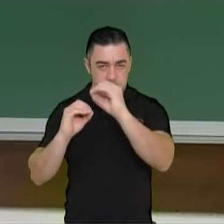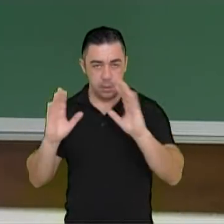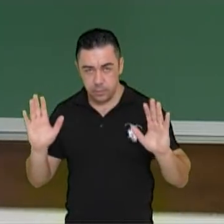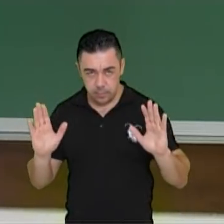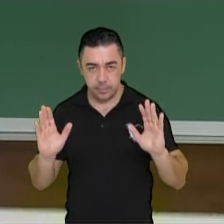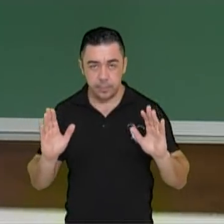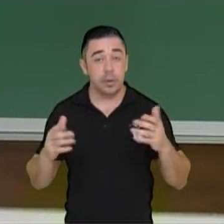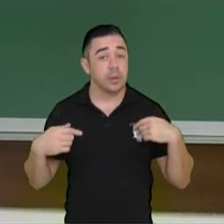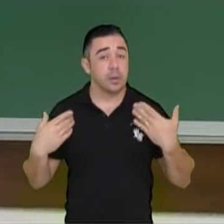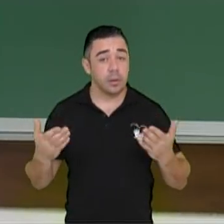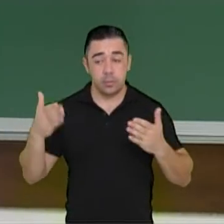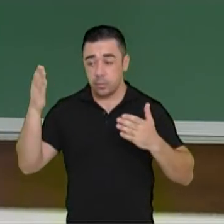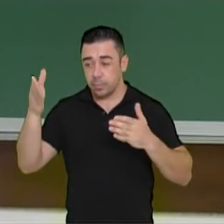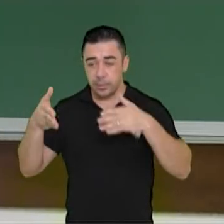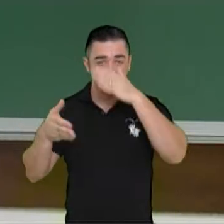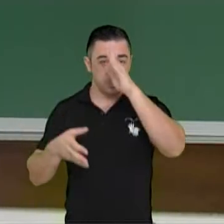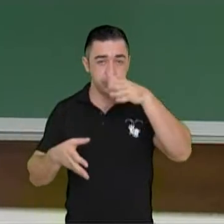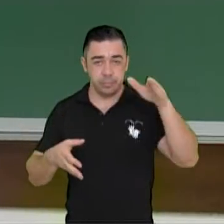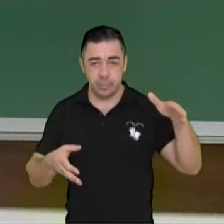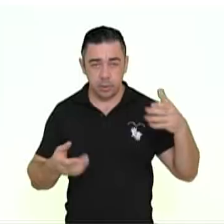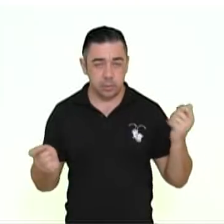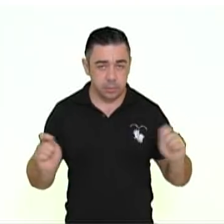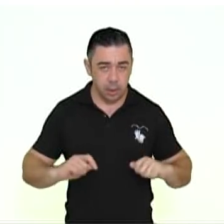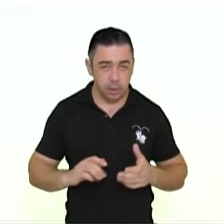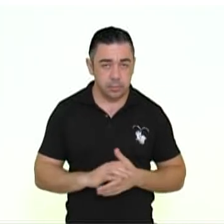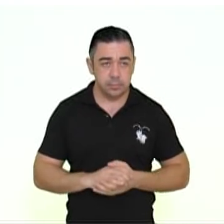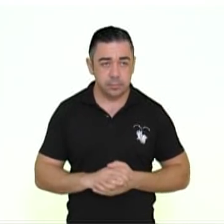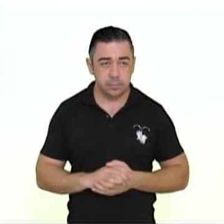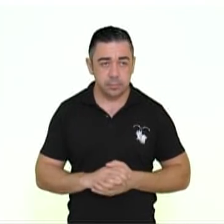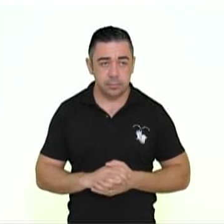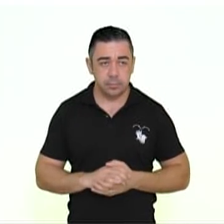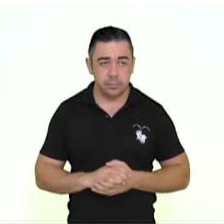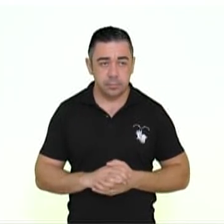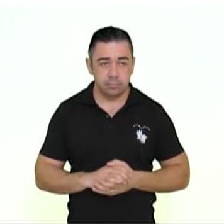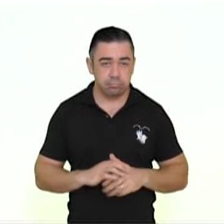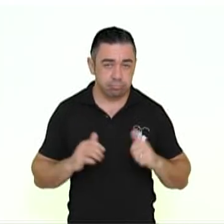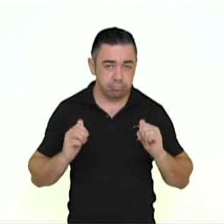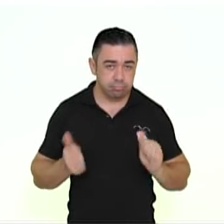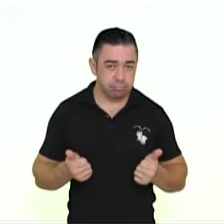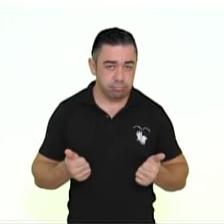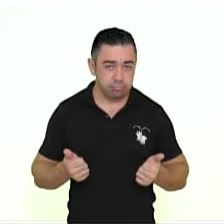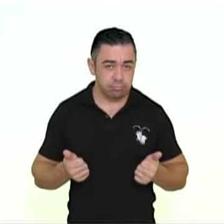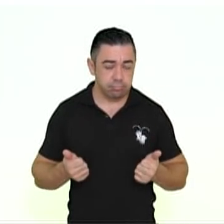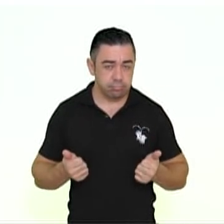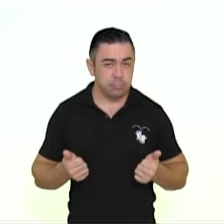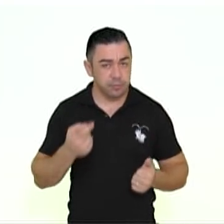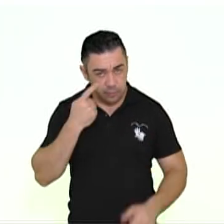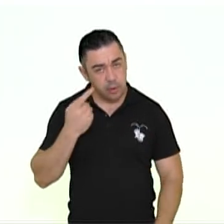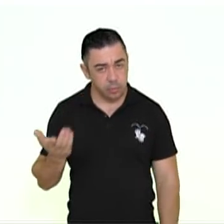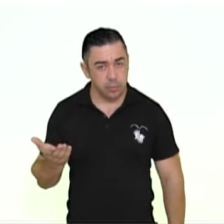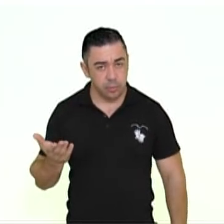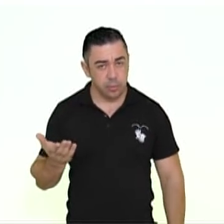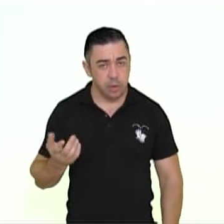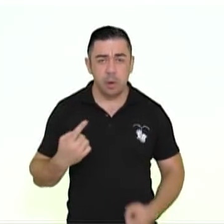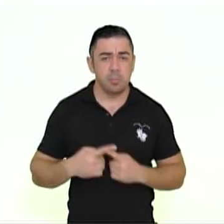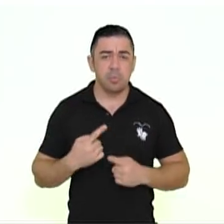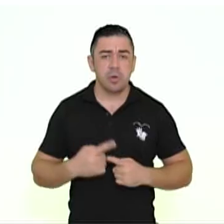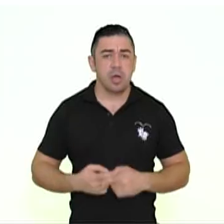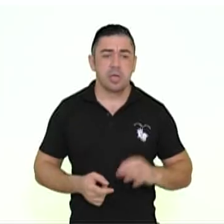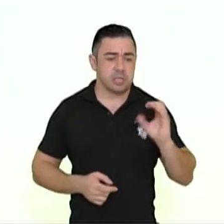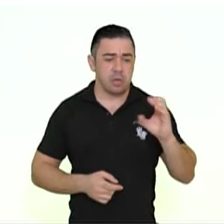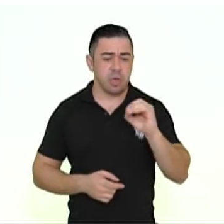com 0. Olha os zeros que tem ali sobrando e a gente pode cortar, olha só quanto zero, porque a gente não